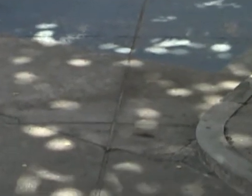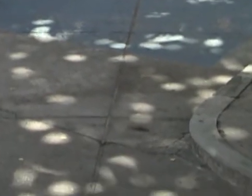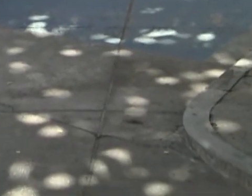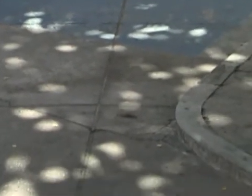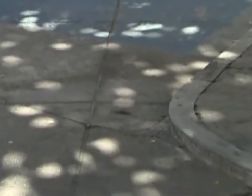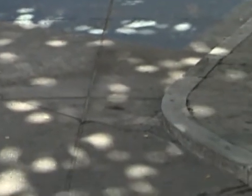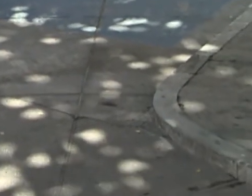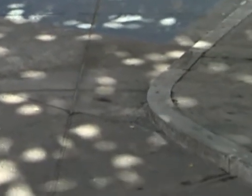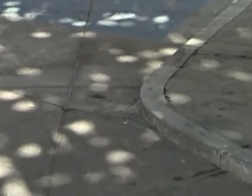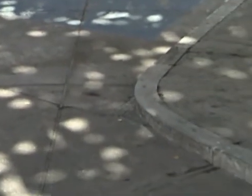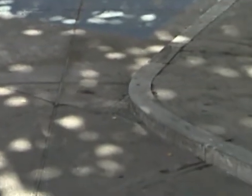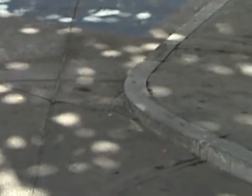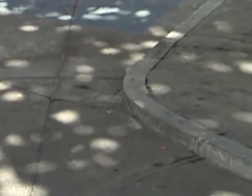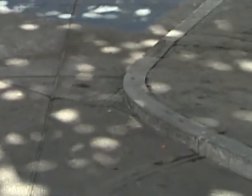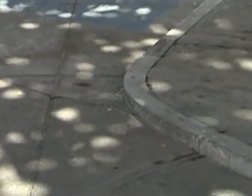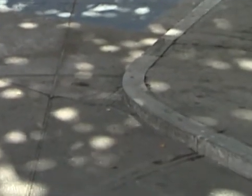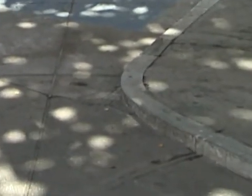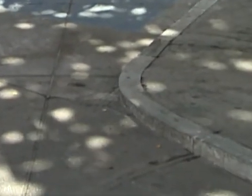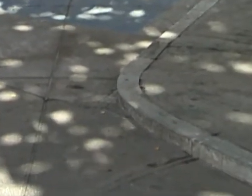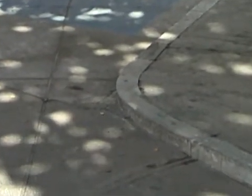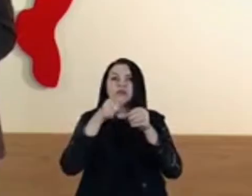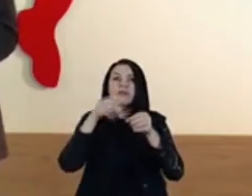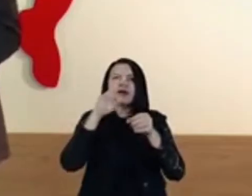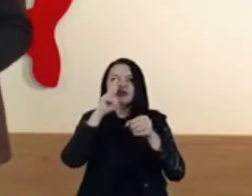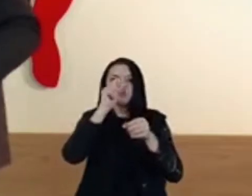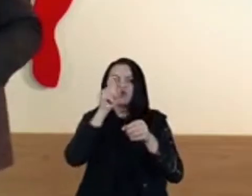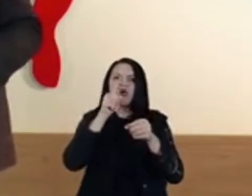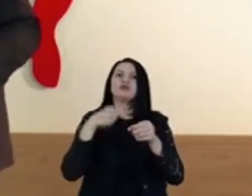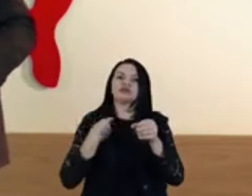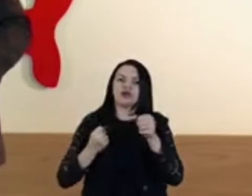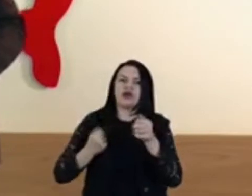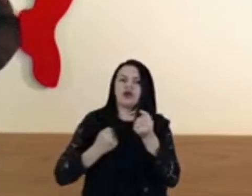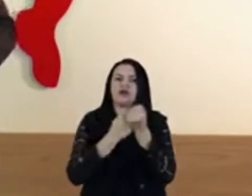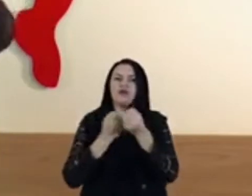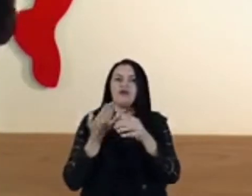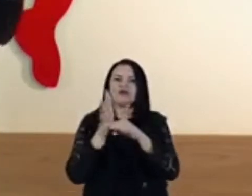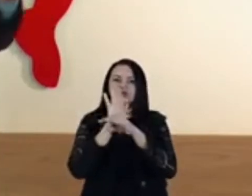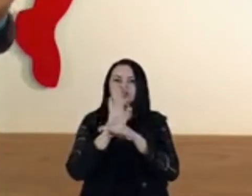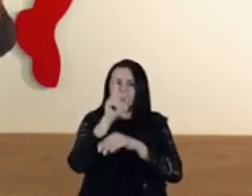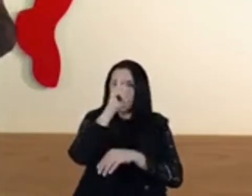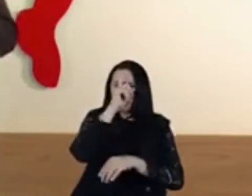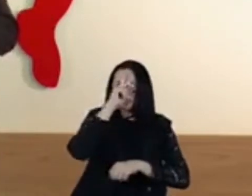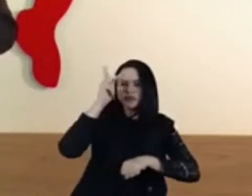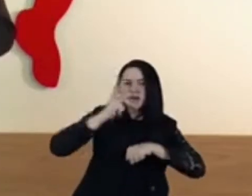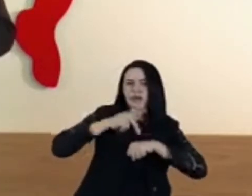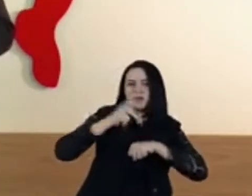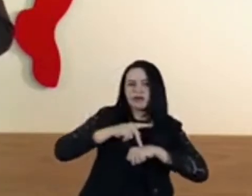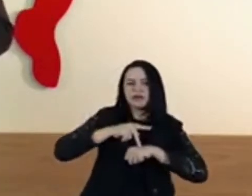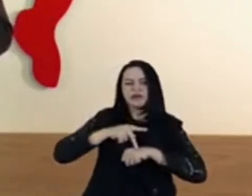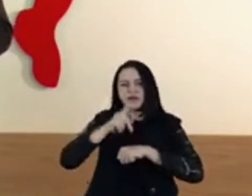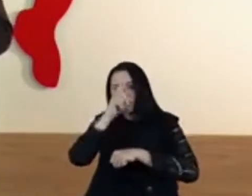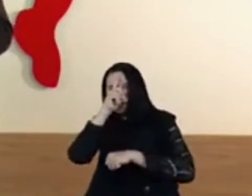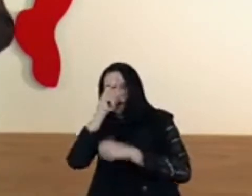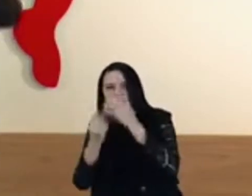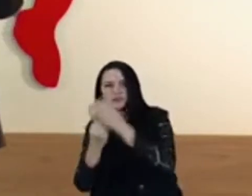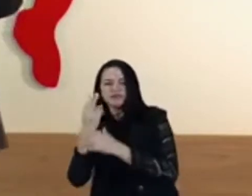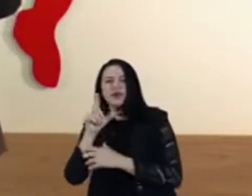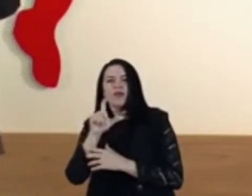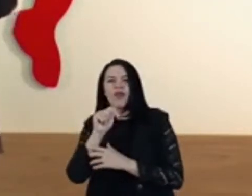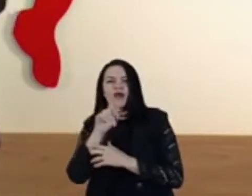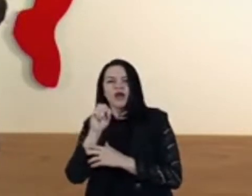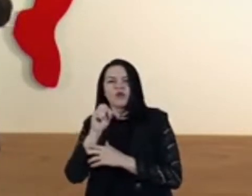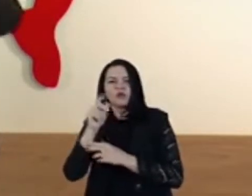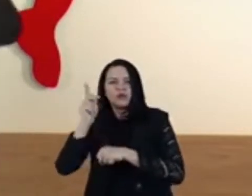estavam exclusivos para as pessoas com a doença. Abrimos os hospitais de Pedreiras e Lago da Pedra e estamos